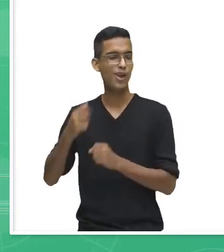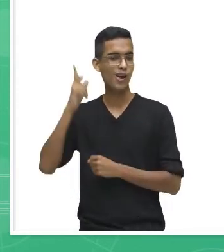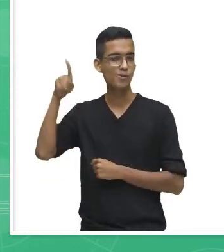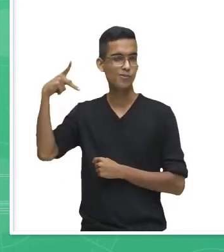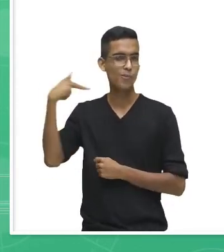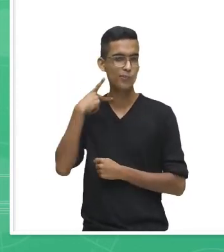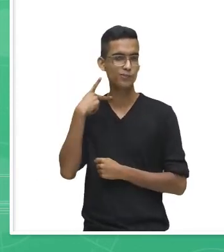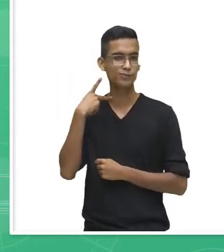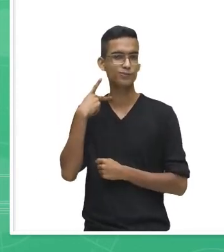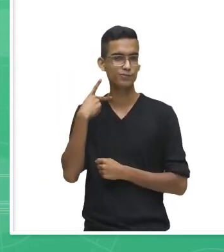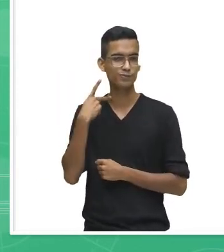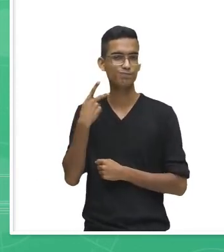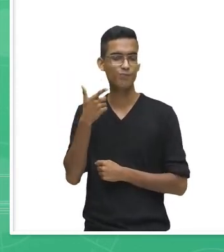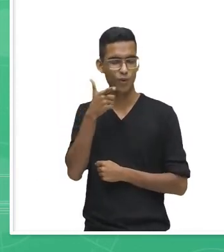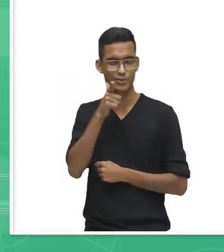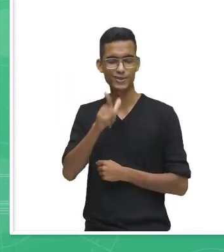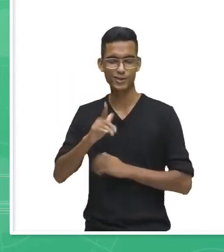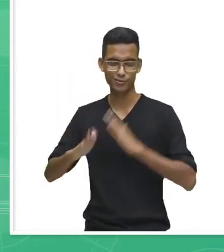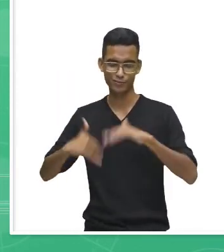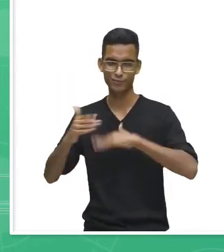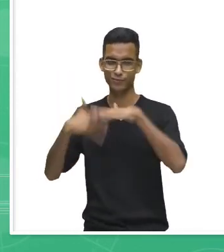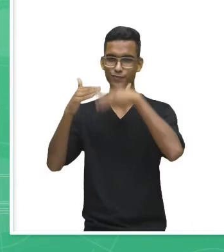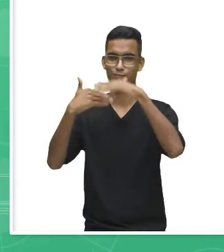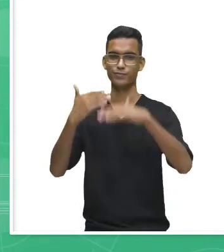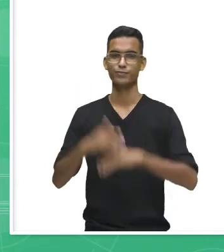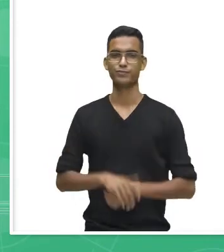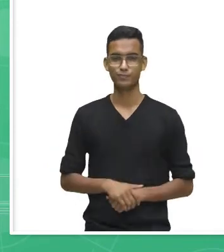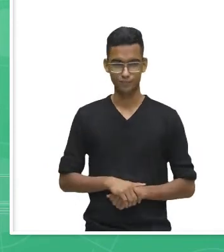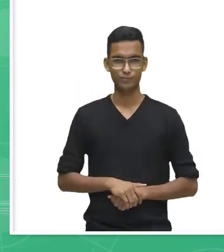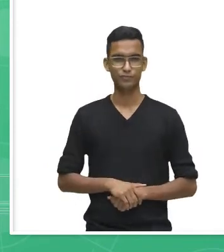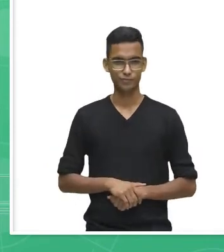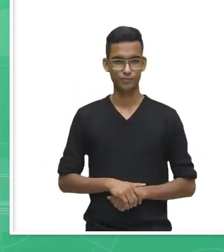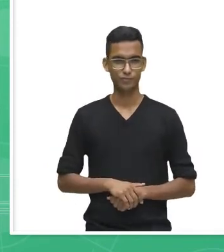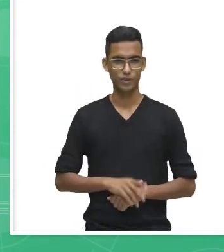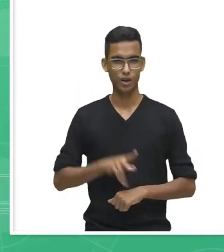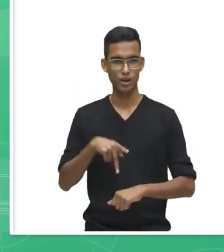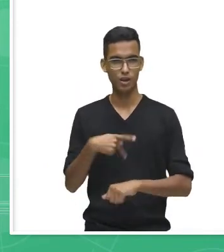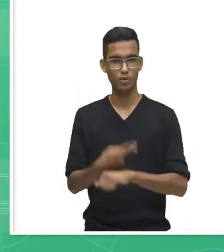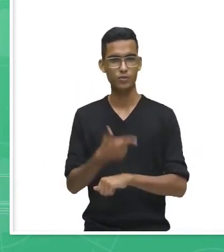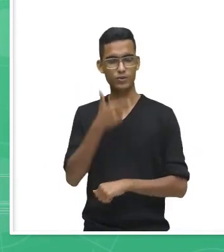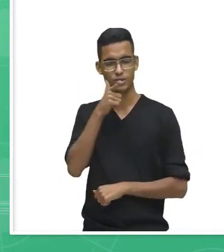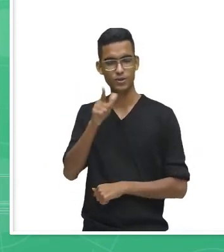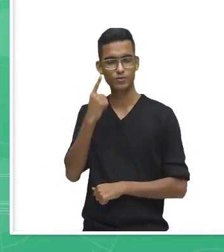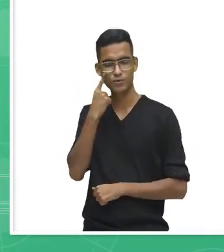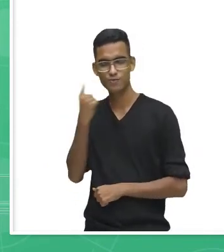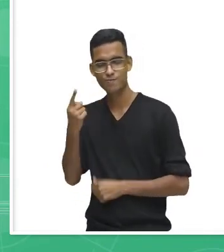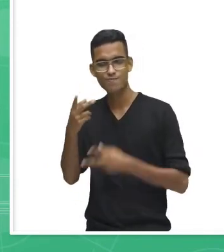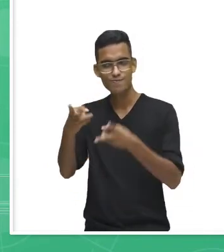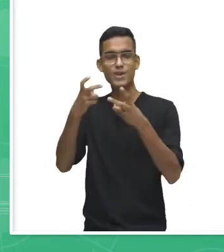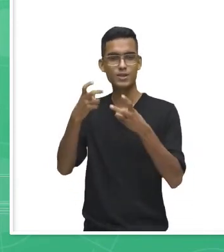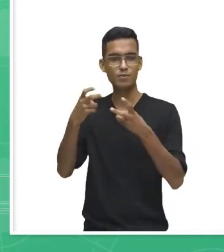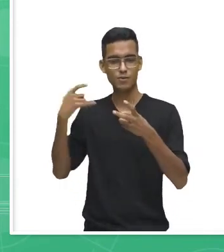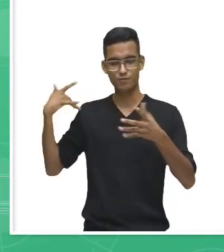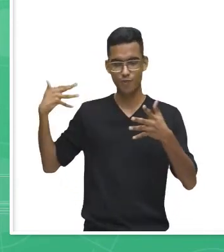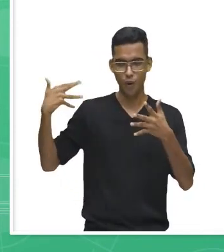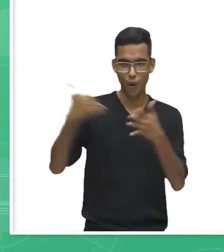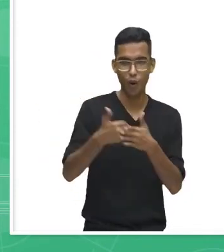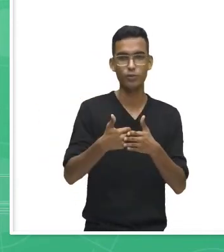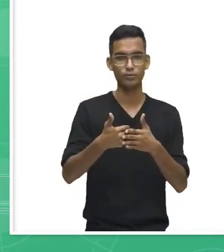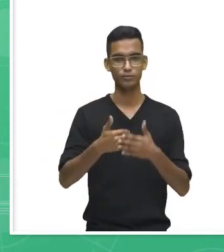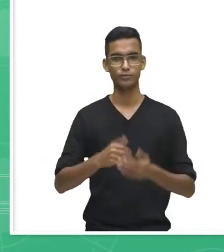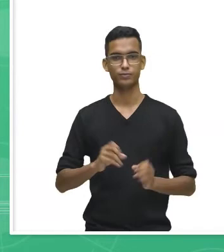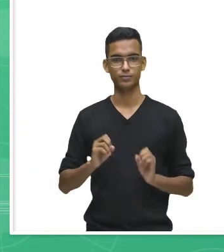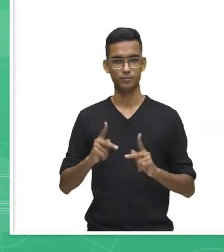classe social, que é o que a gente vai ver acontecer na história depois dessa grande revolução que a gente está estudando